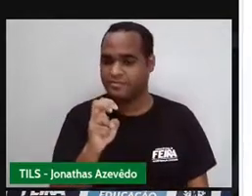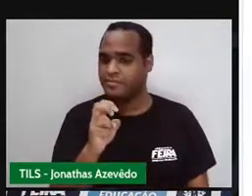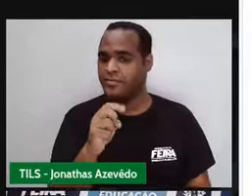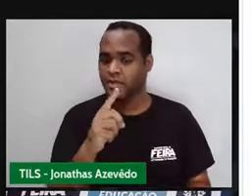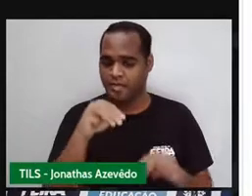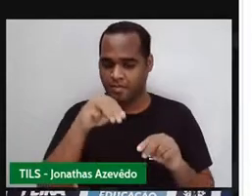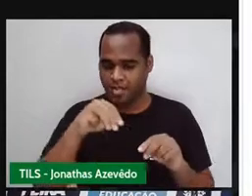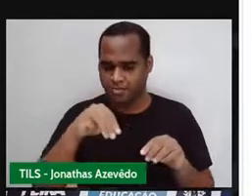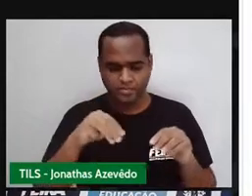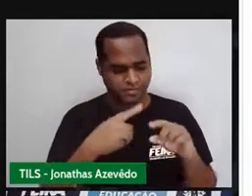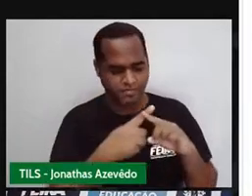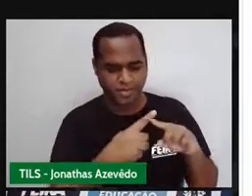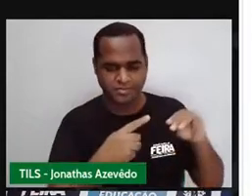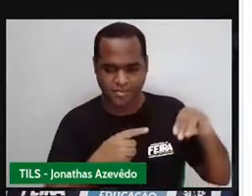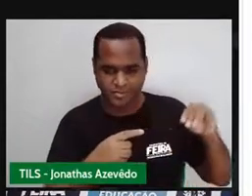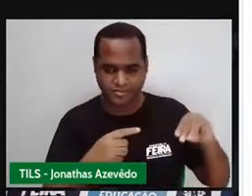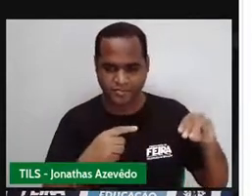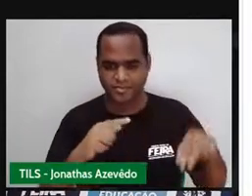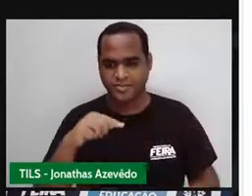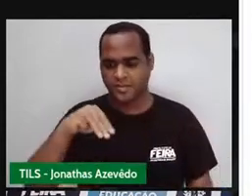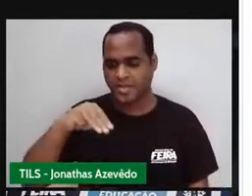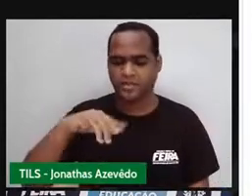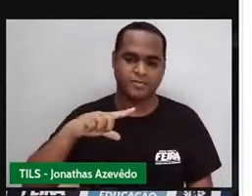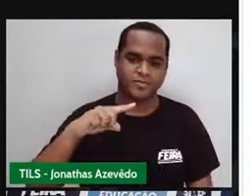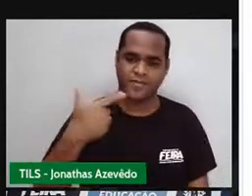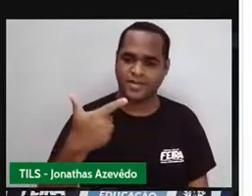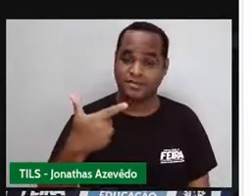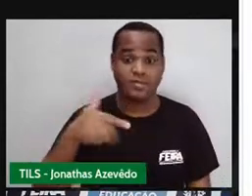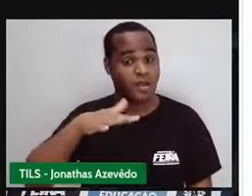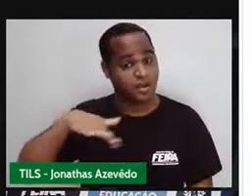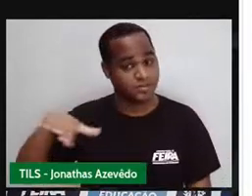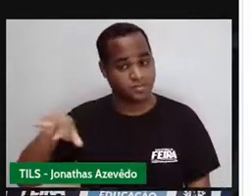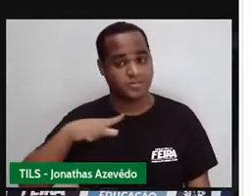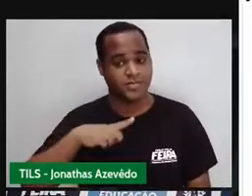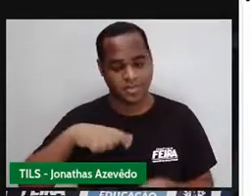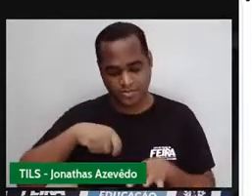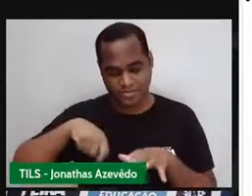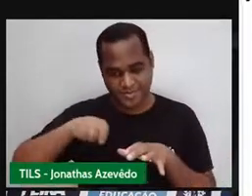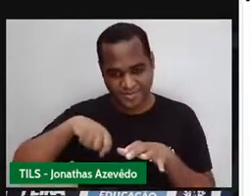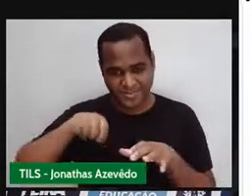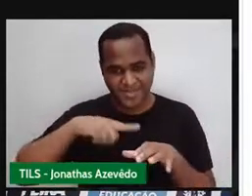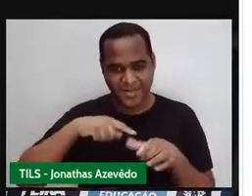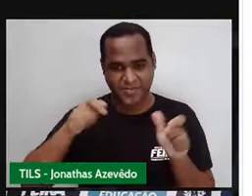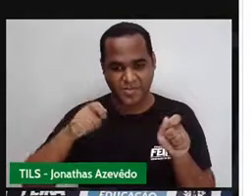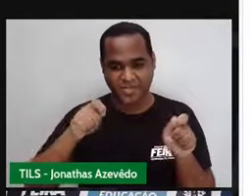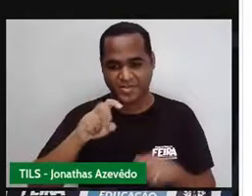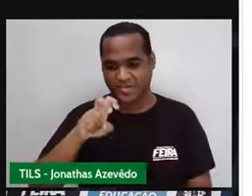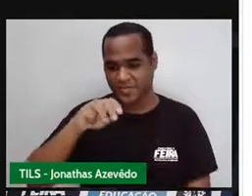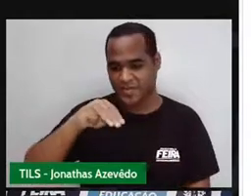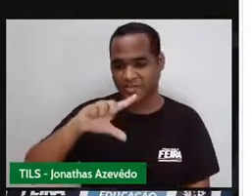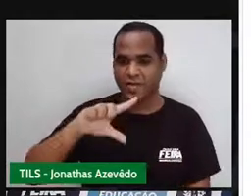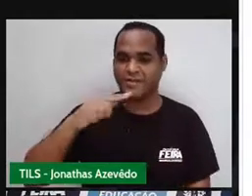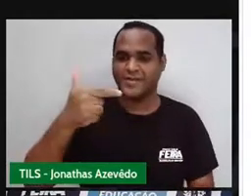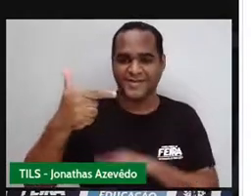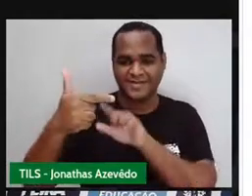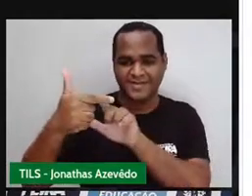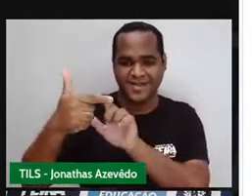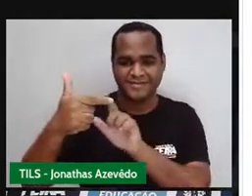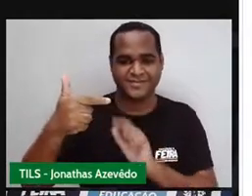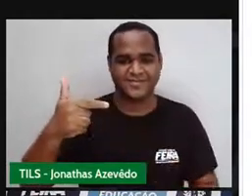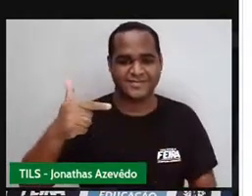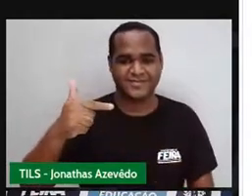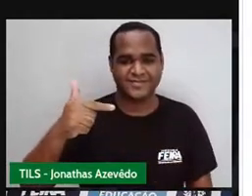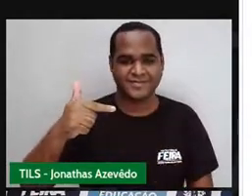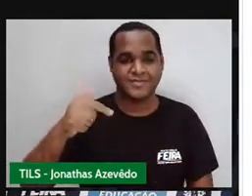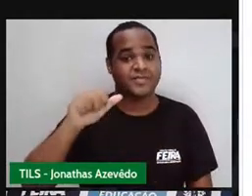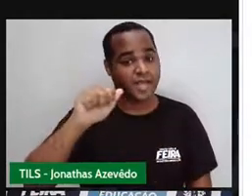x metros em metros ao quadrado então ali na área da cozinha eu já vou escrever cinco metros ao quadrado ó as